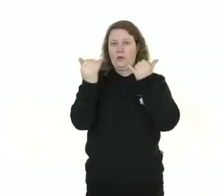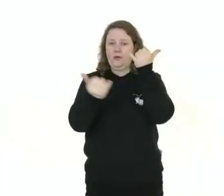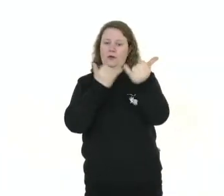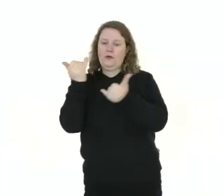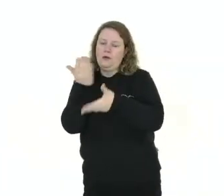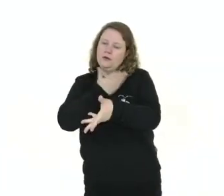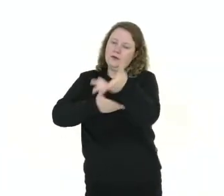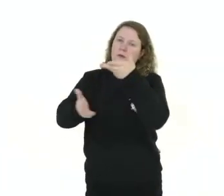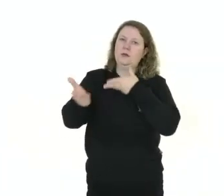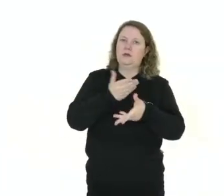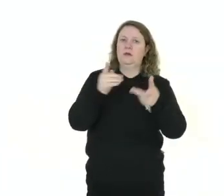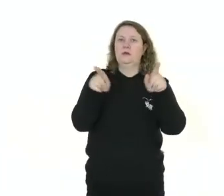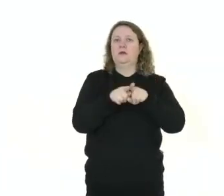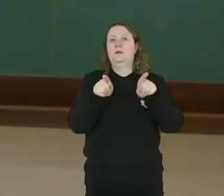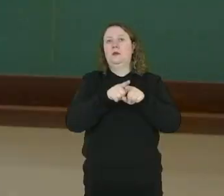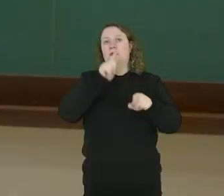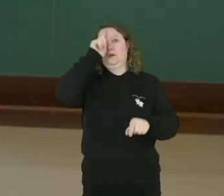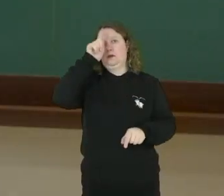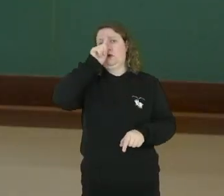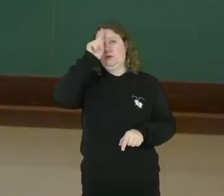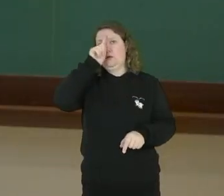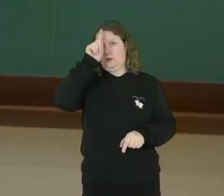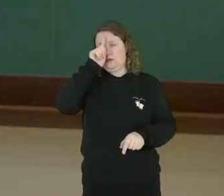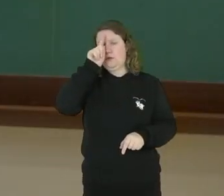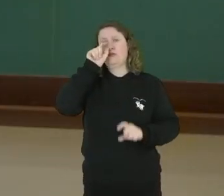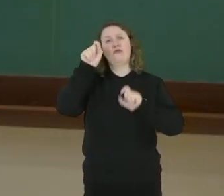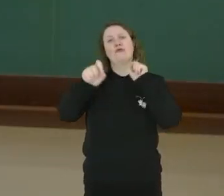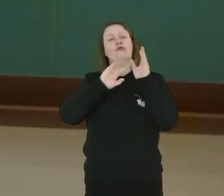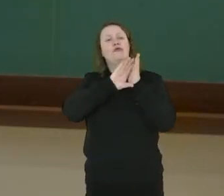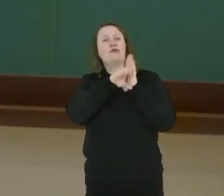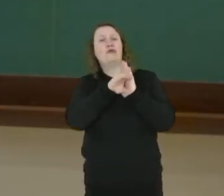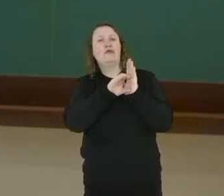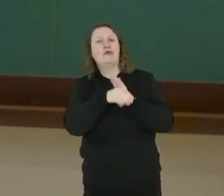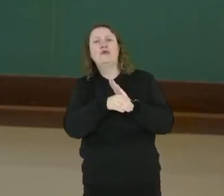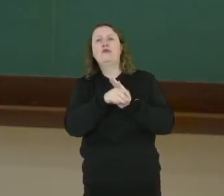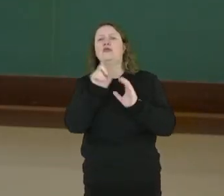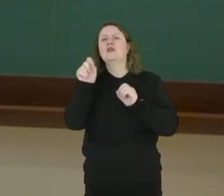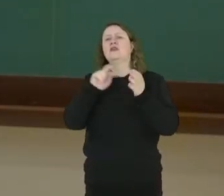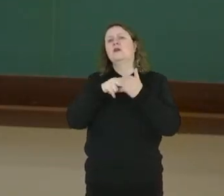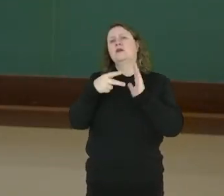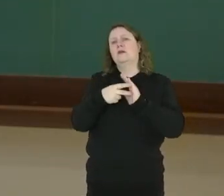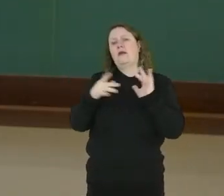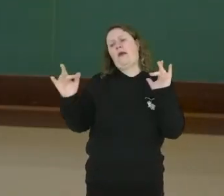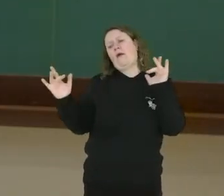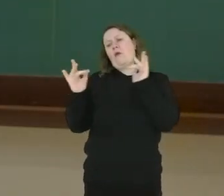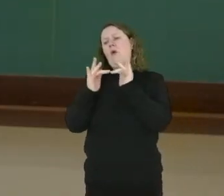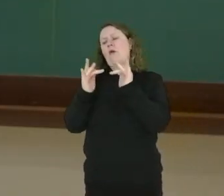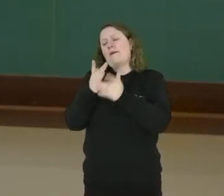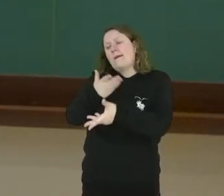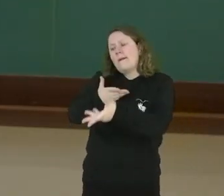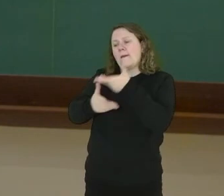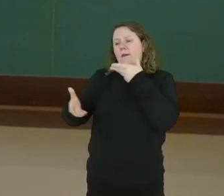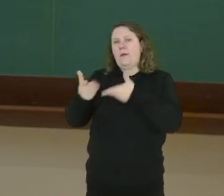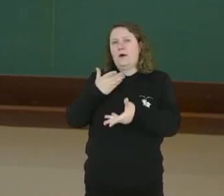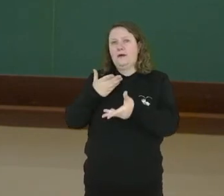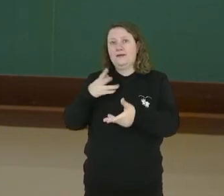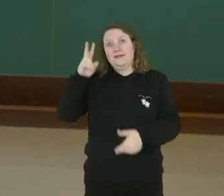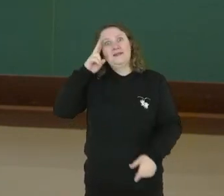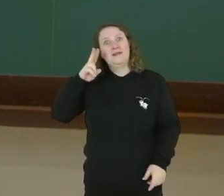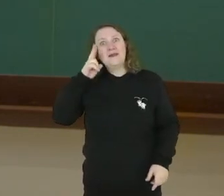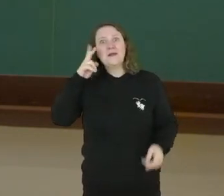e criatividade. O que são jogos cooperativos? Qual é o conceito? O que é criatividade? O que é sintonia? Você lembra da sintonia do rádio lá? Você lembra que devemos